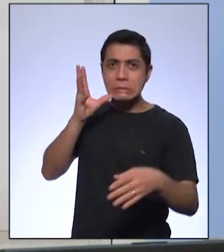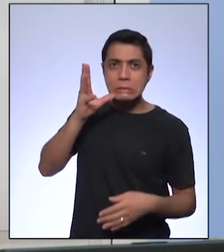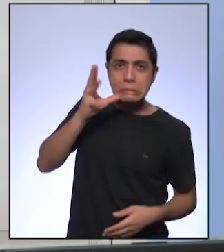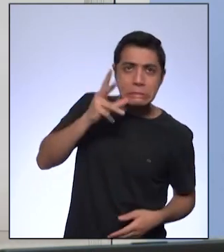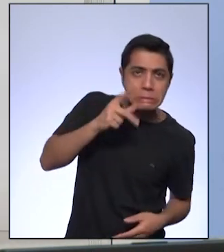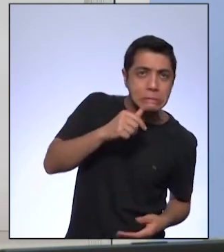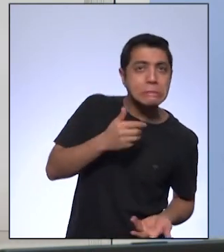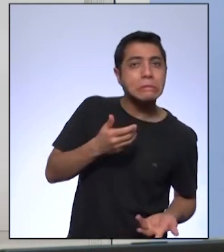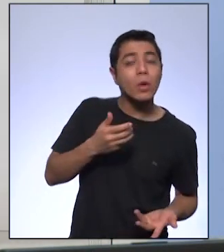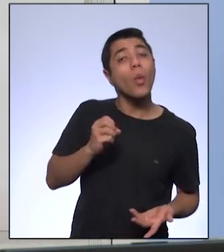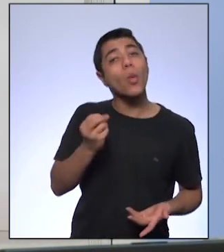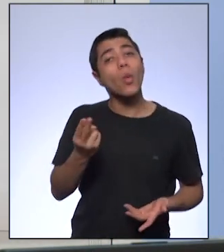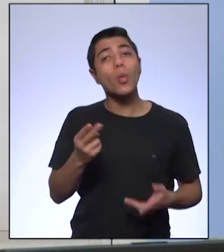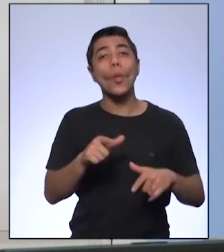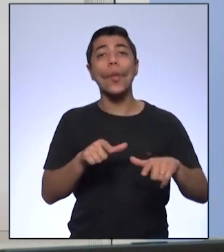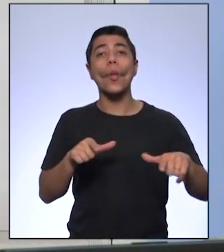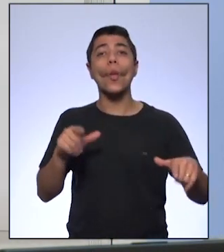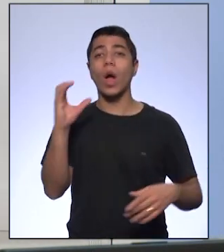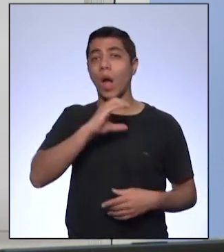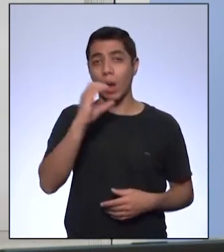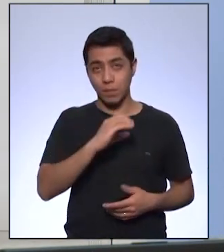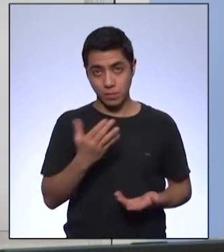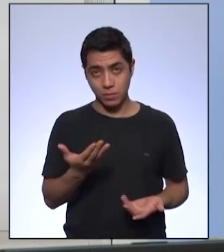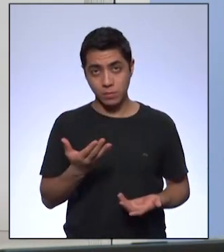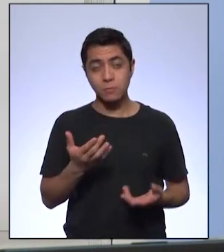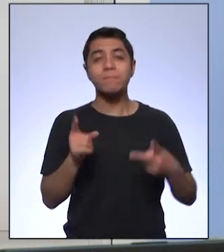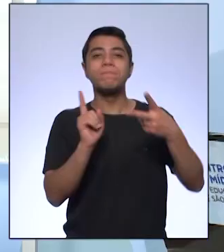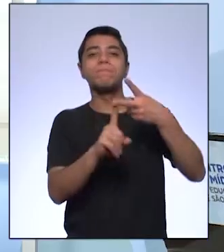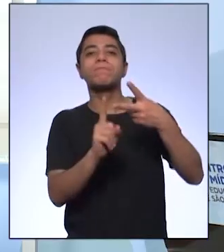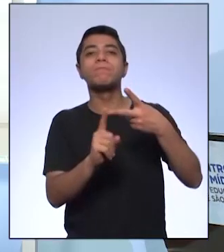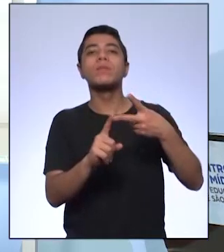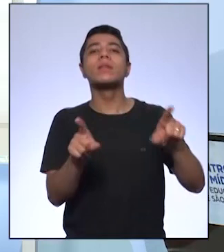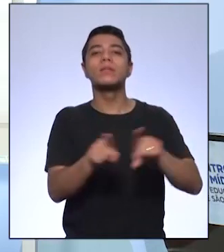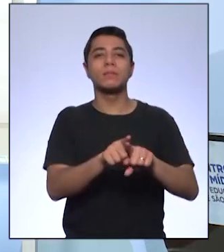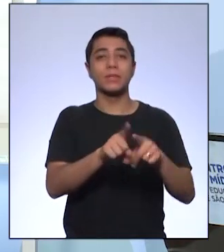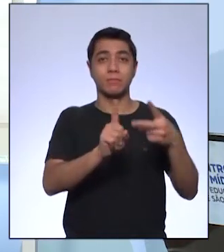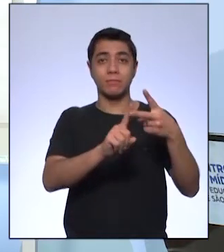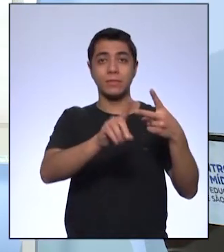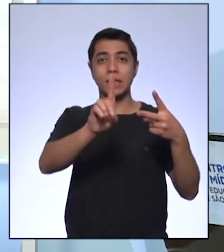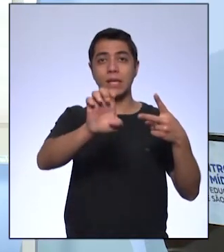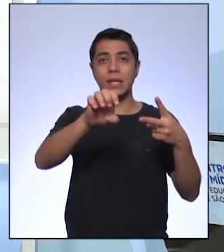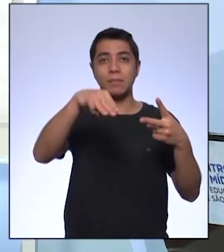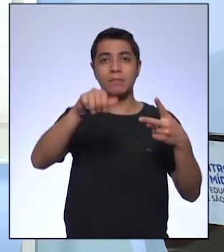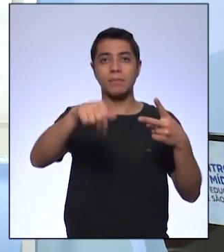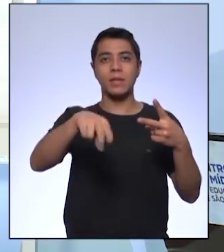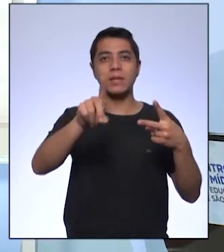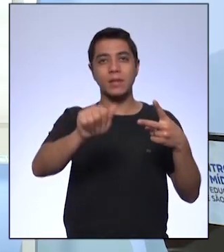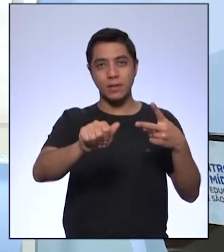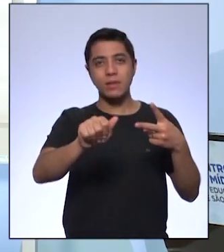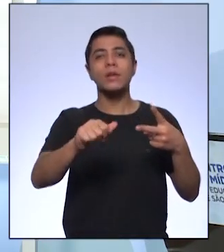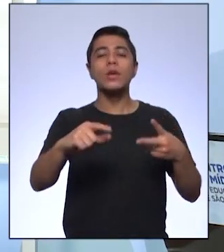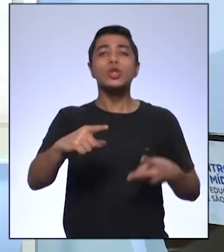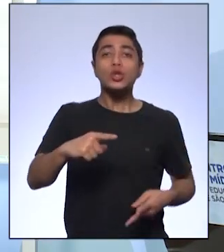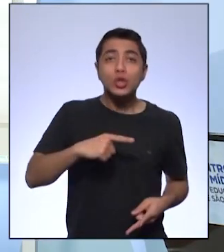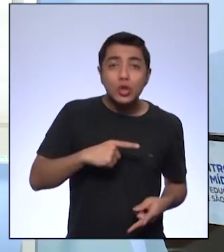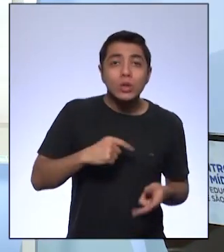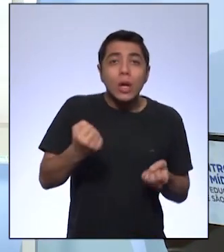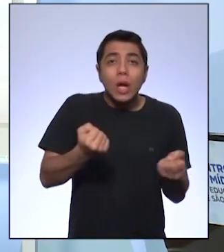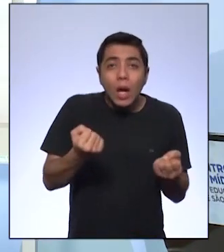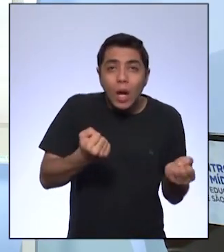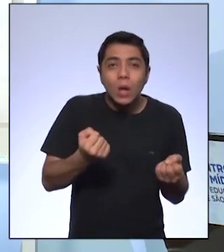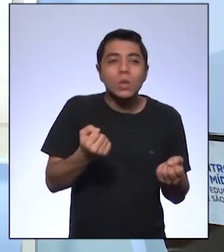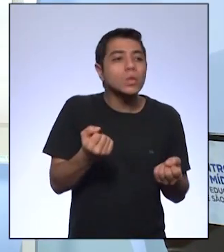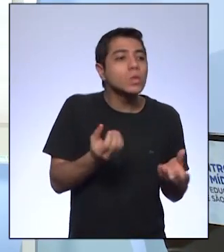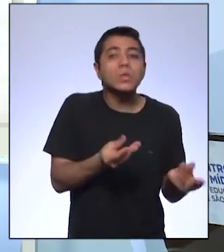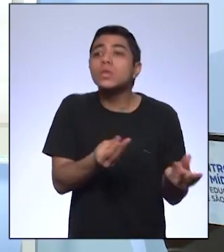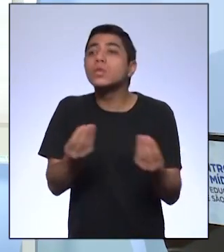seja, a quantidade de veículos disponíveis num determinado local. Você deve ter percebido, por exemplo, que quando você vai sair, por exemplo, de um